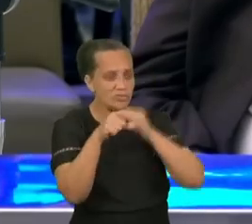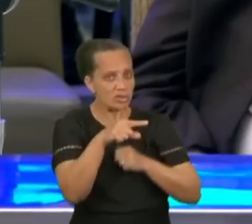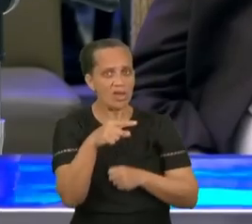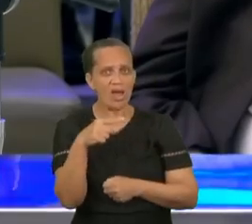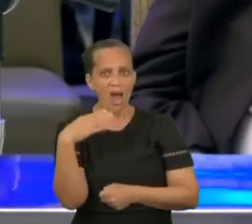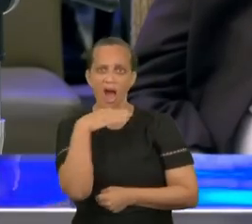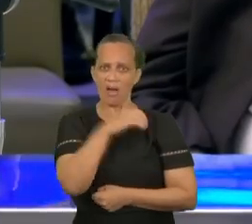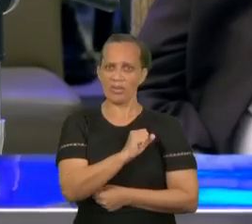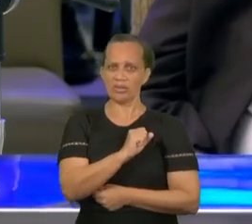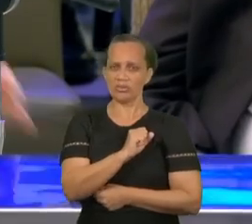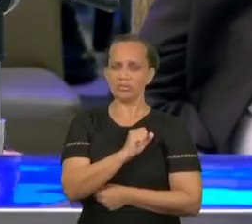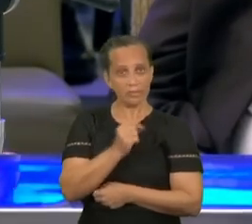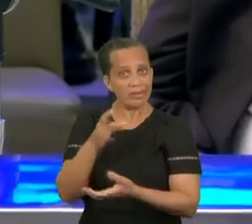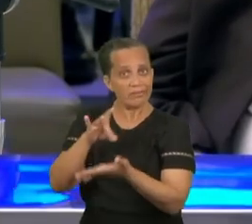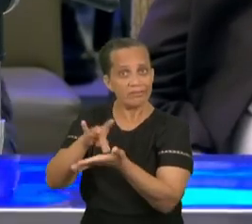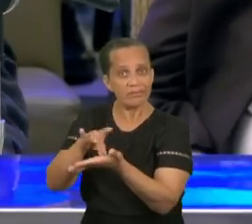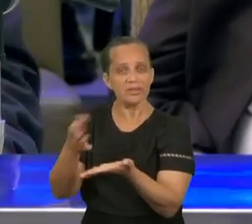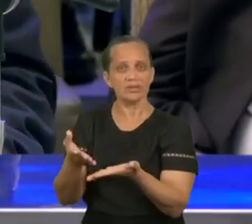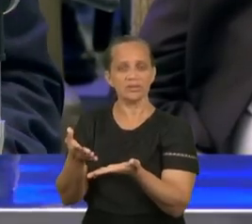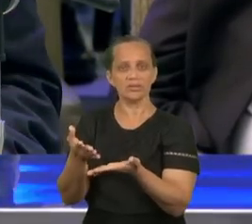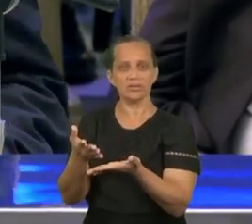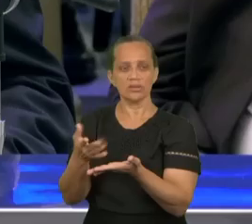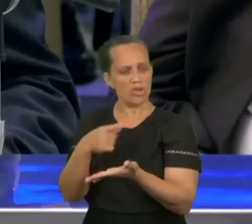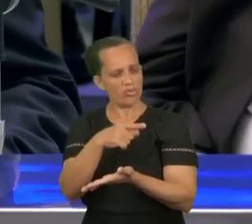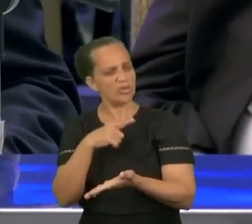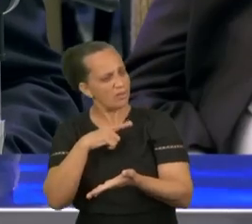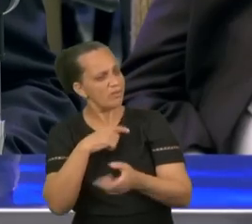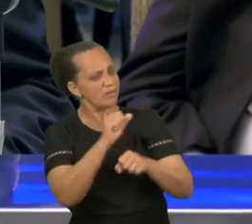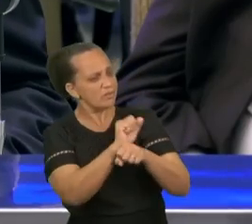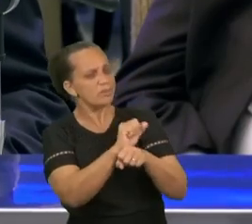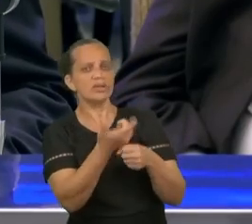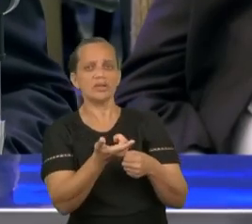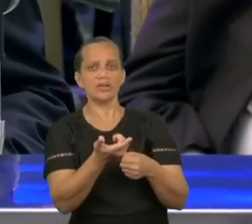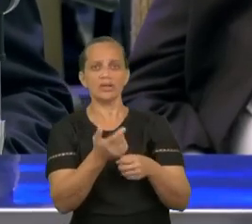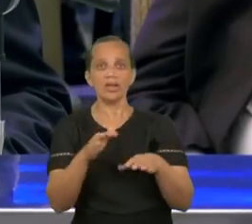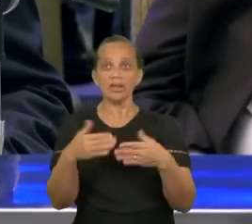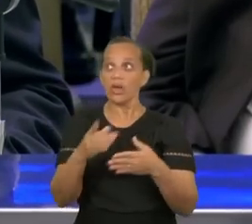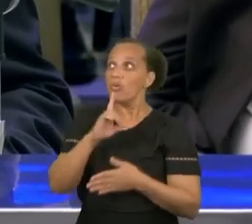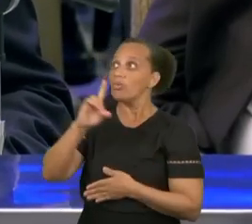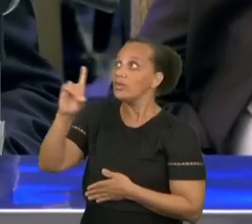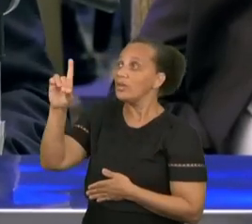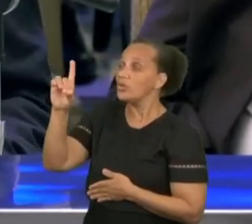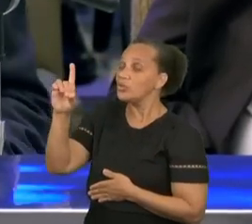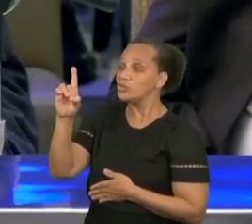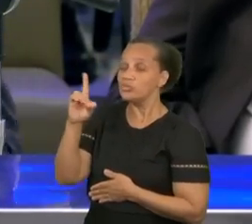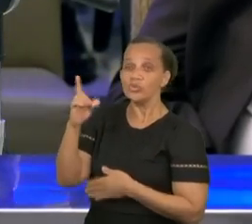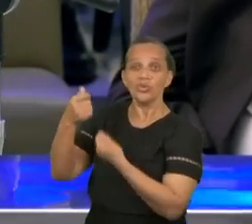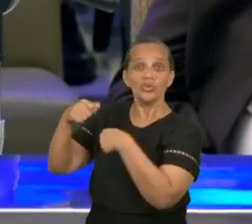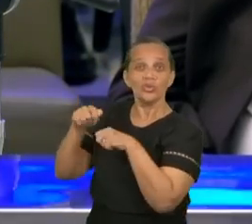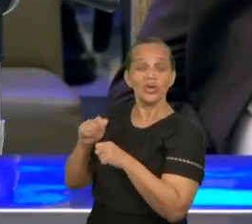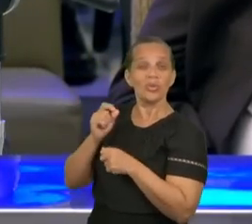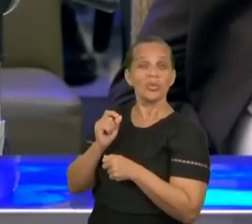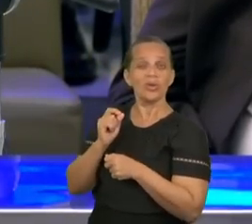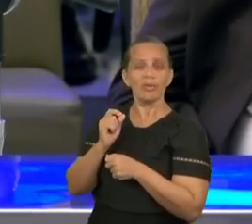demais não é verdade irmãos não você tem que esperar meus irmãos Deus nos colocou para isso Deus nos